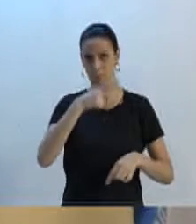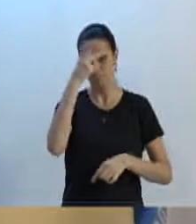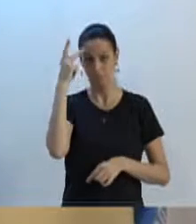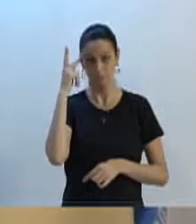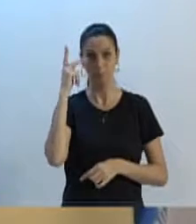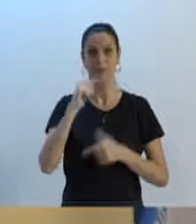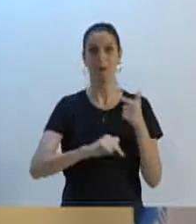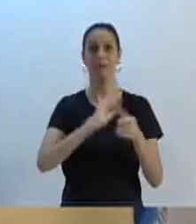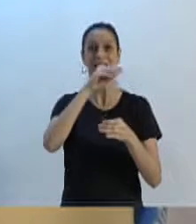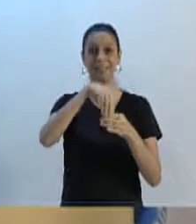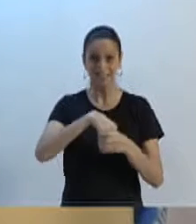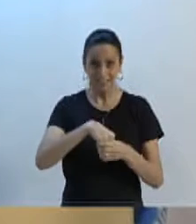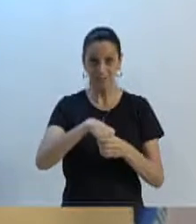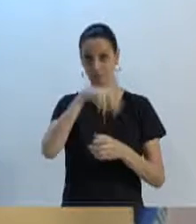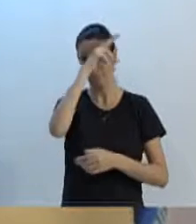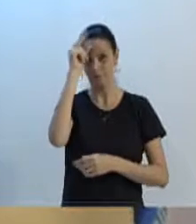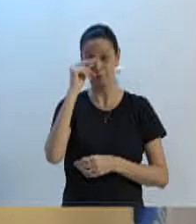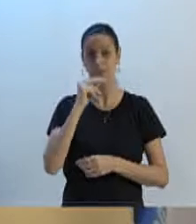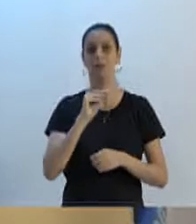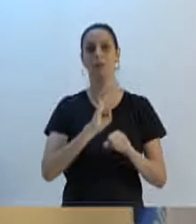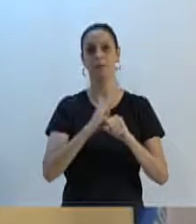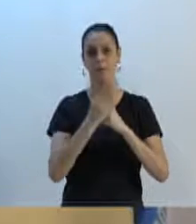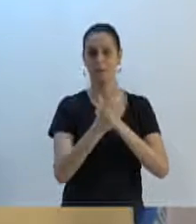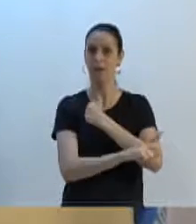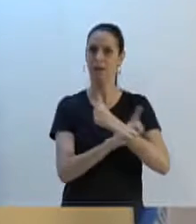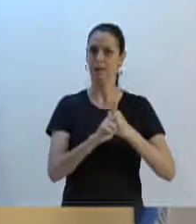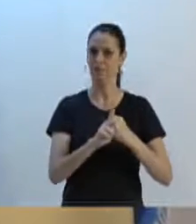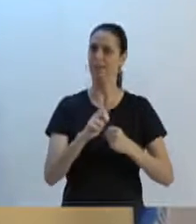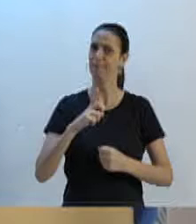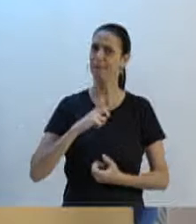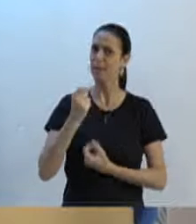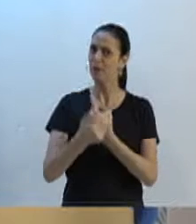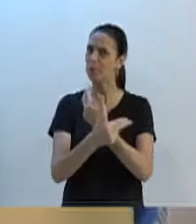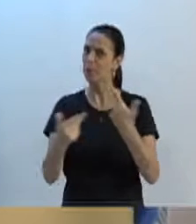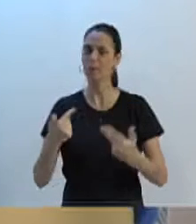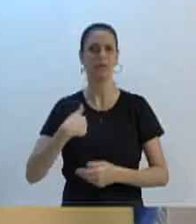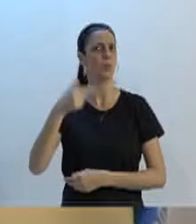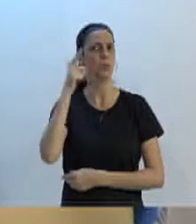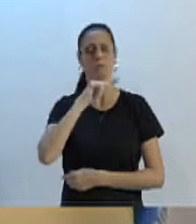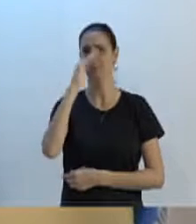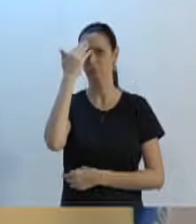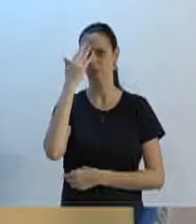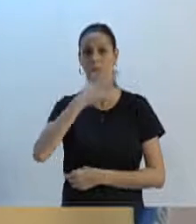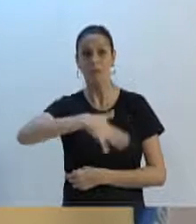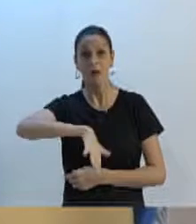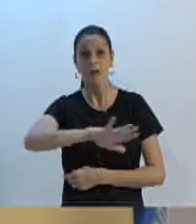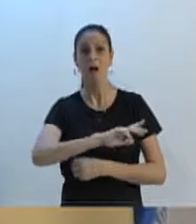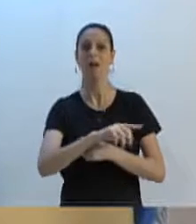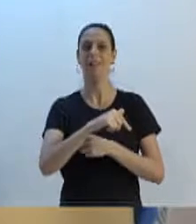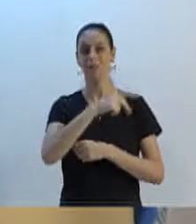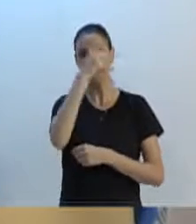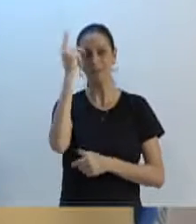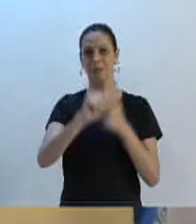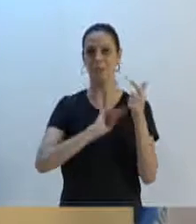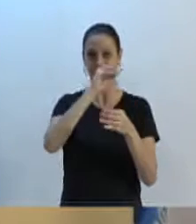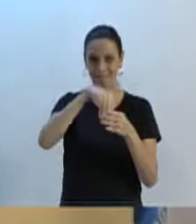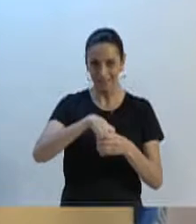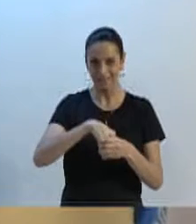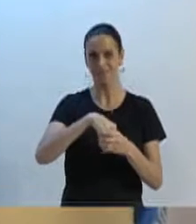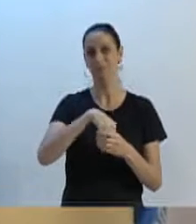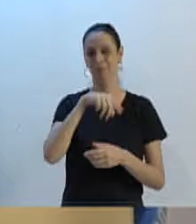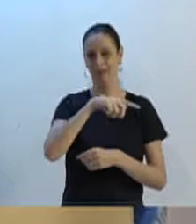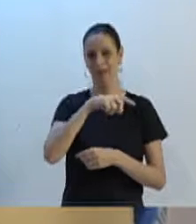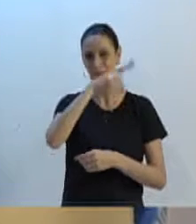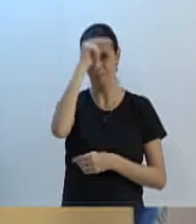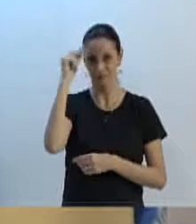tem coisas que a gente não conseguimos entender senhores nós do garcia ficamos de mãos atadas dependendo da boa vontade das